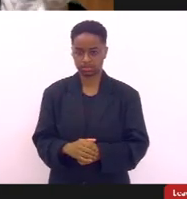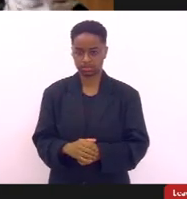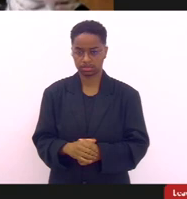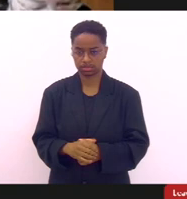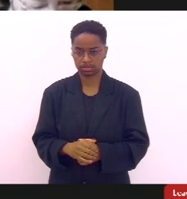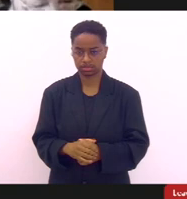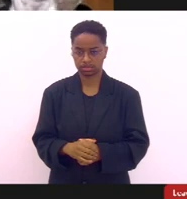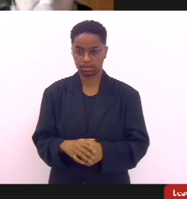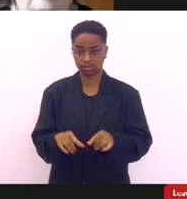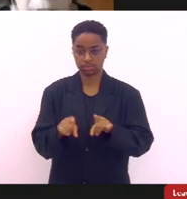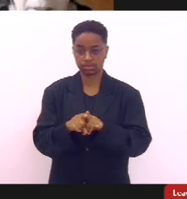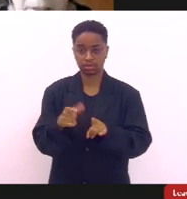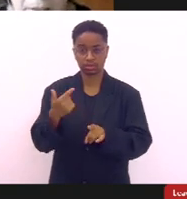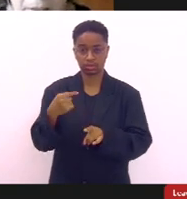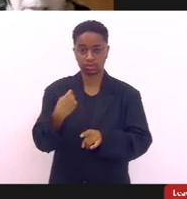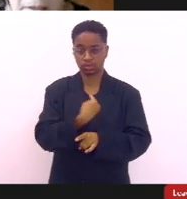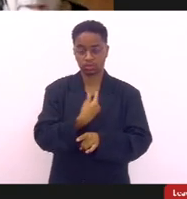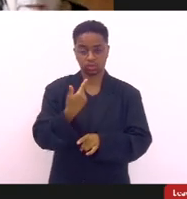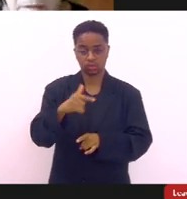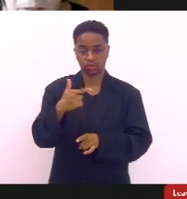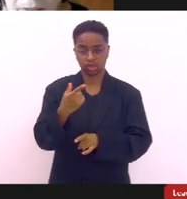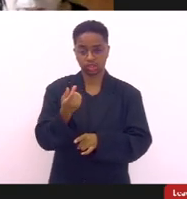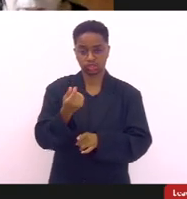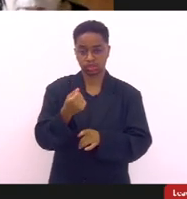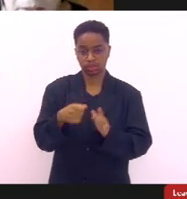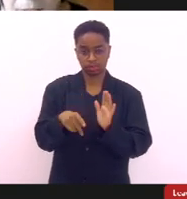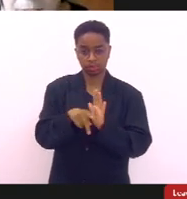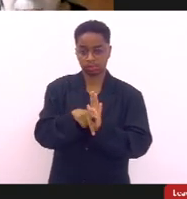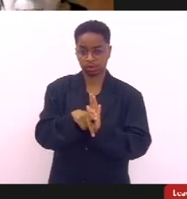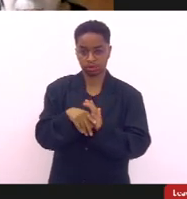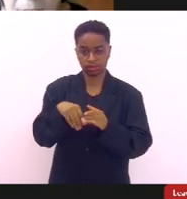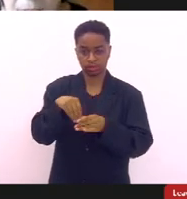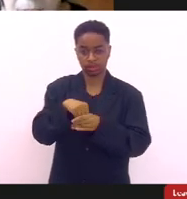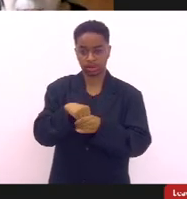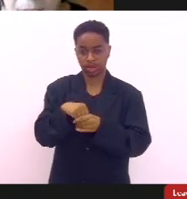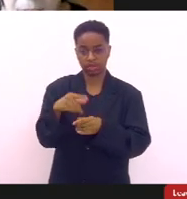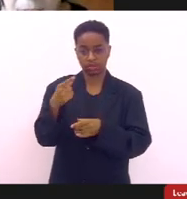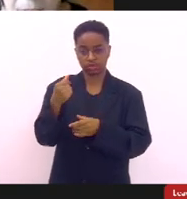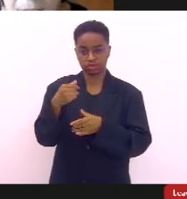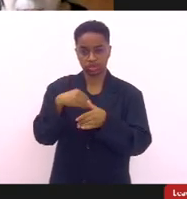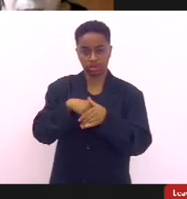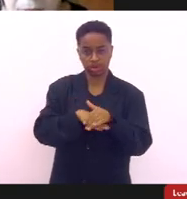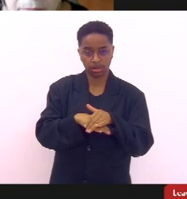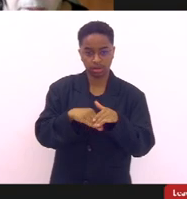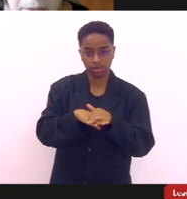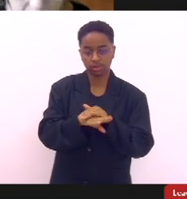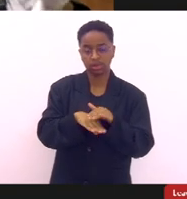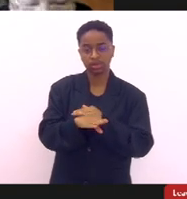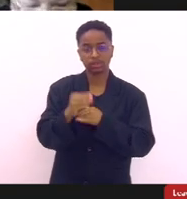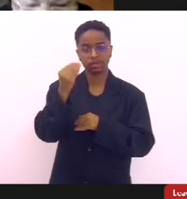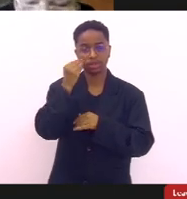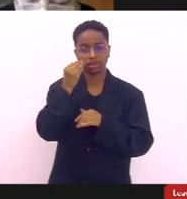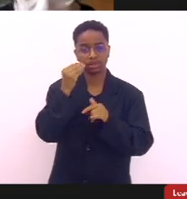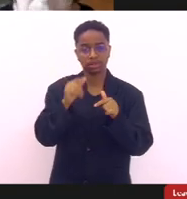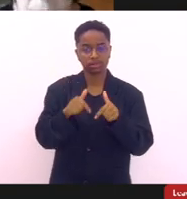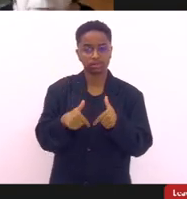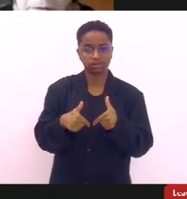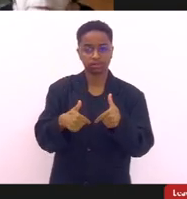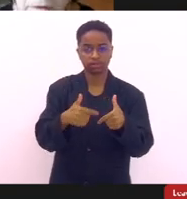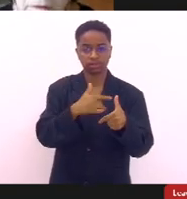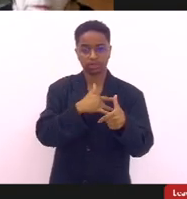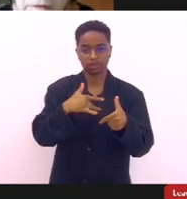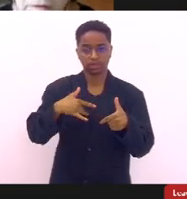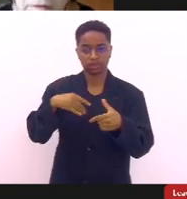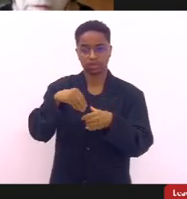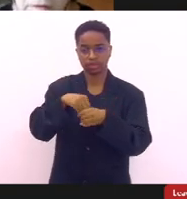E não temos recurso próprio dentro da nossa reserva orçamentária para executar saúde no âmbito do